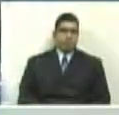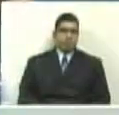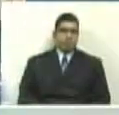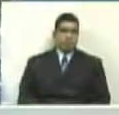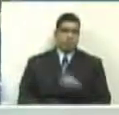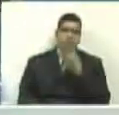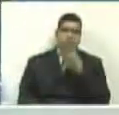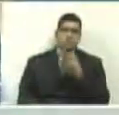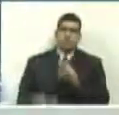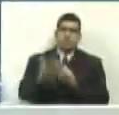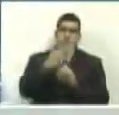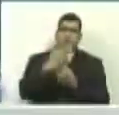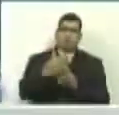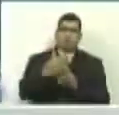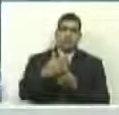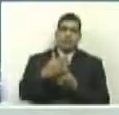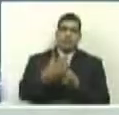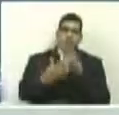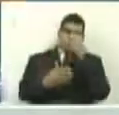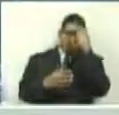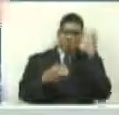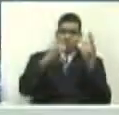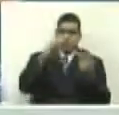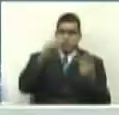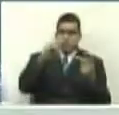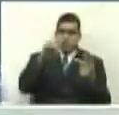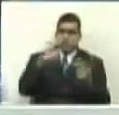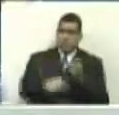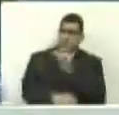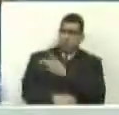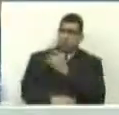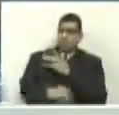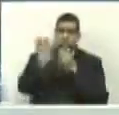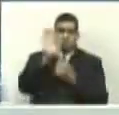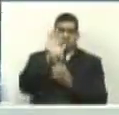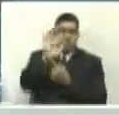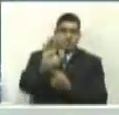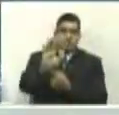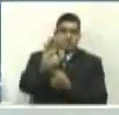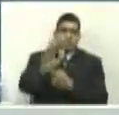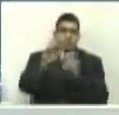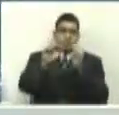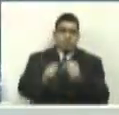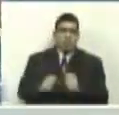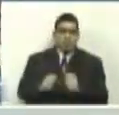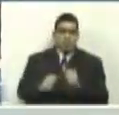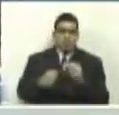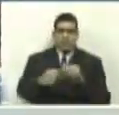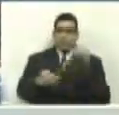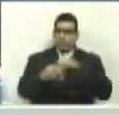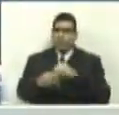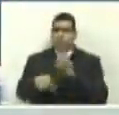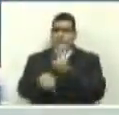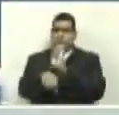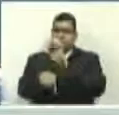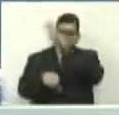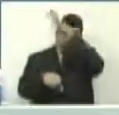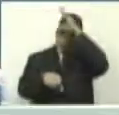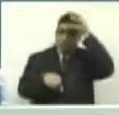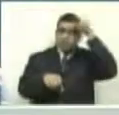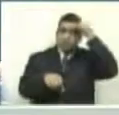a omissão, a covardia, o medo de enfrentar o poder que se instalou no estado do